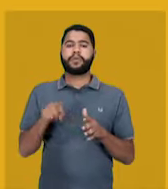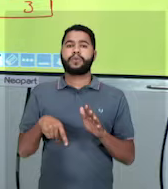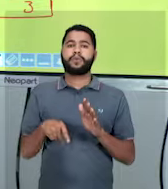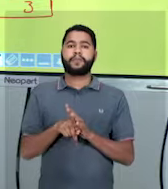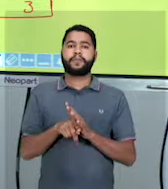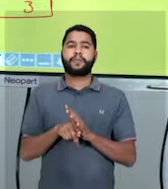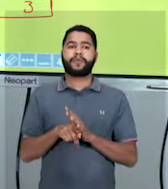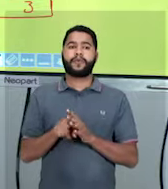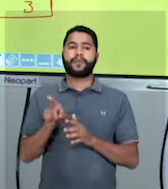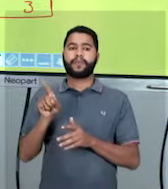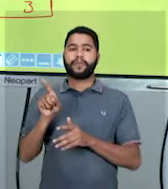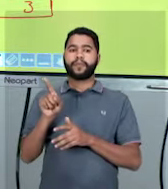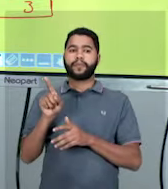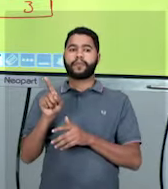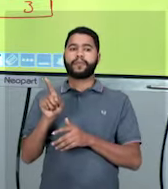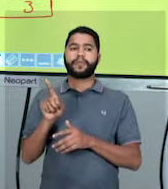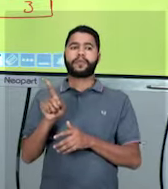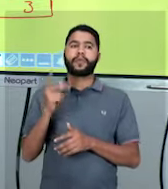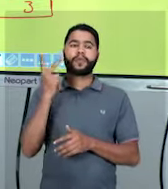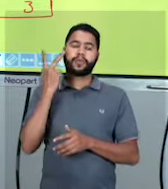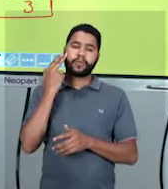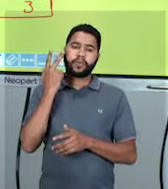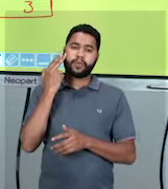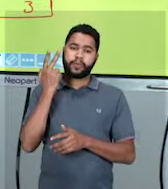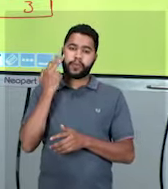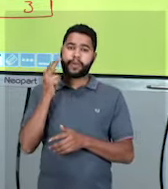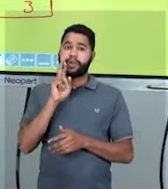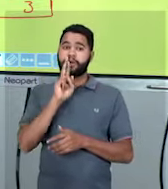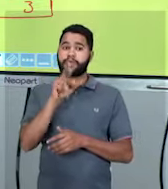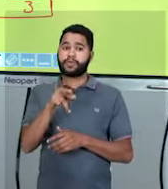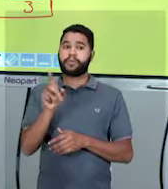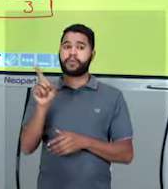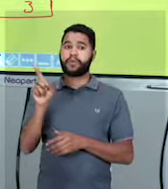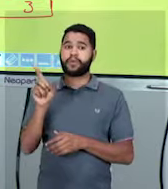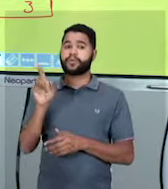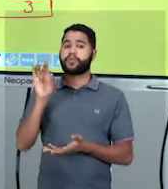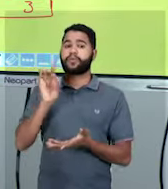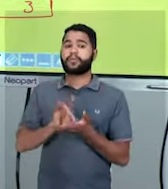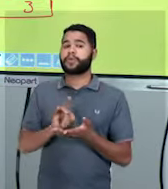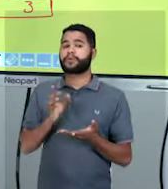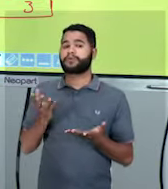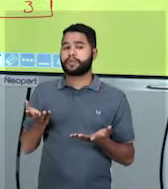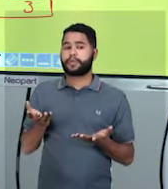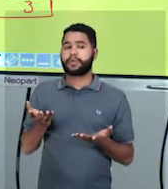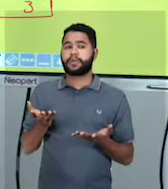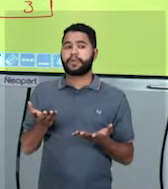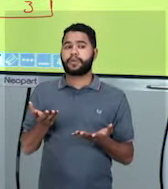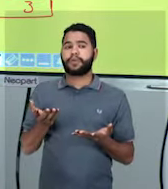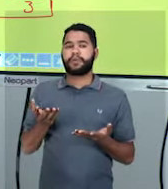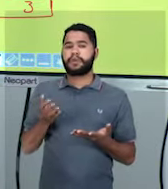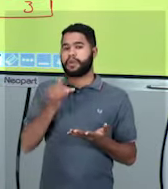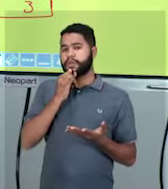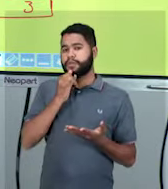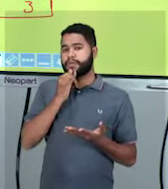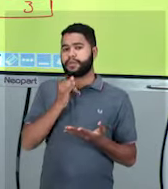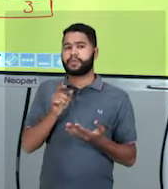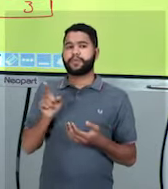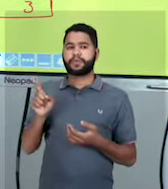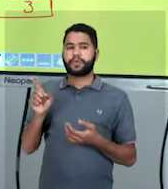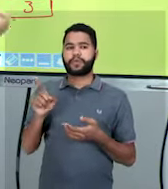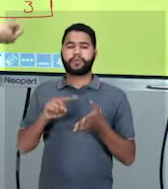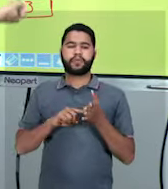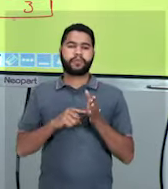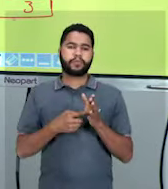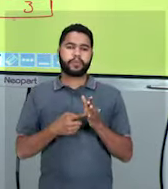a simplificação que eu fiz normalmente. Aí eu tenho a resposta. Olha como é que é a forma automática. Então, em vez de eu fazer isso aqui, depois eu vou